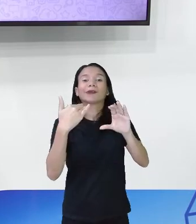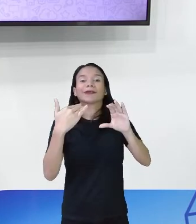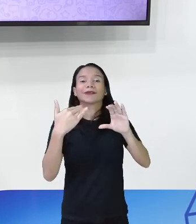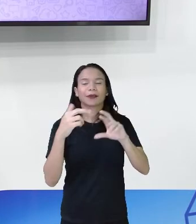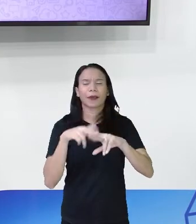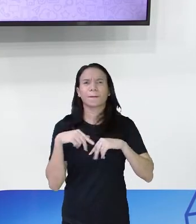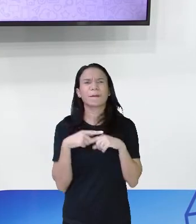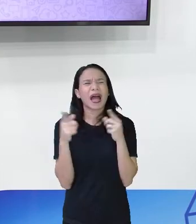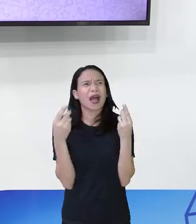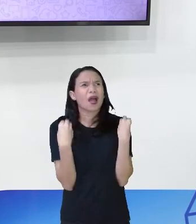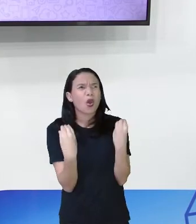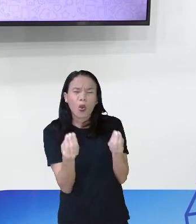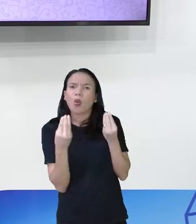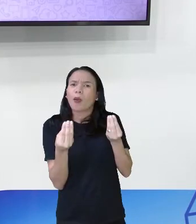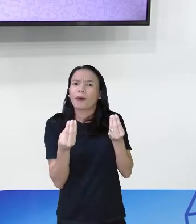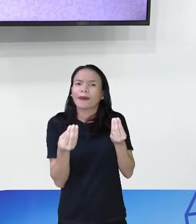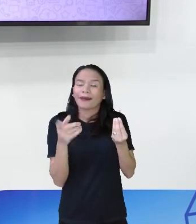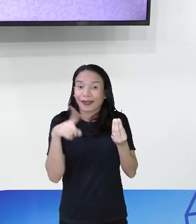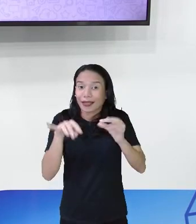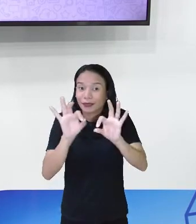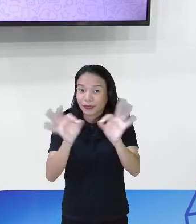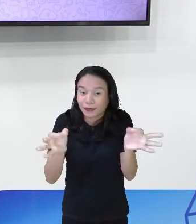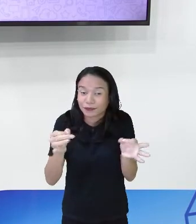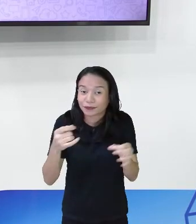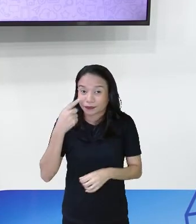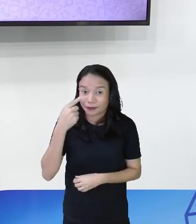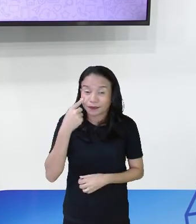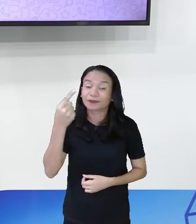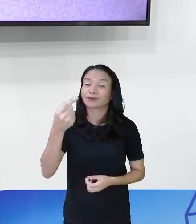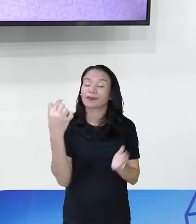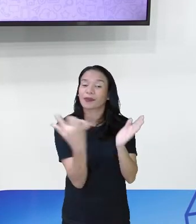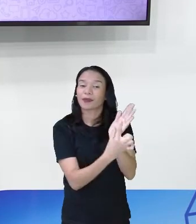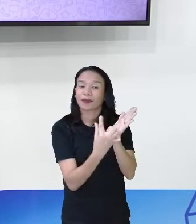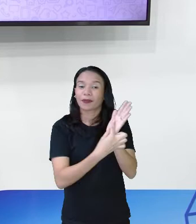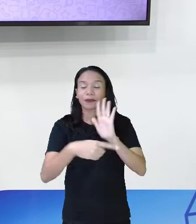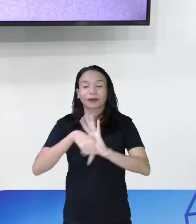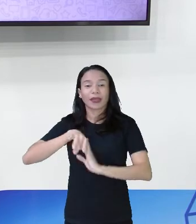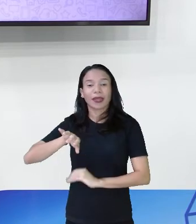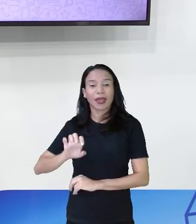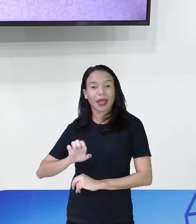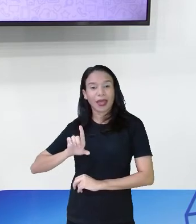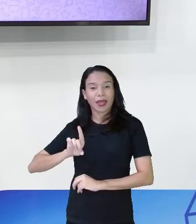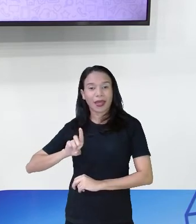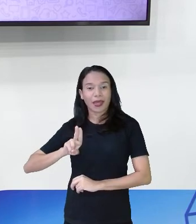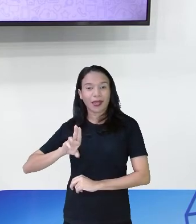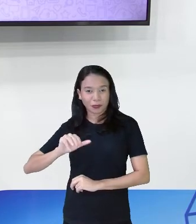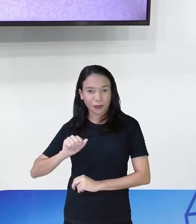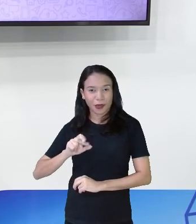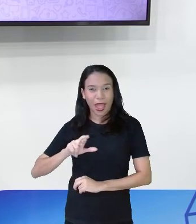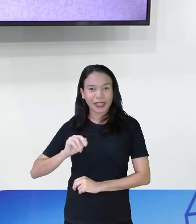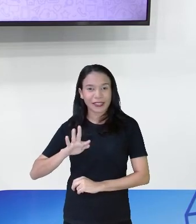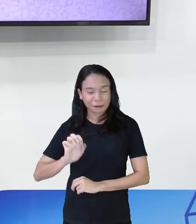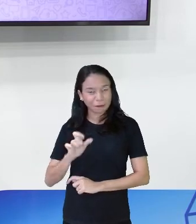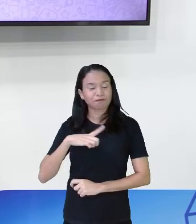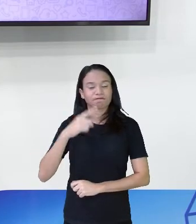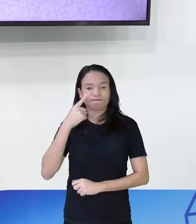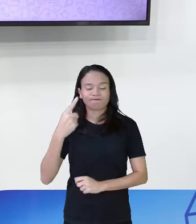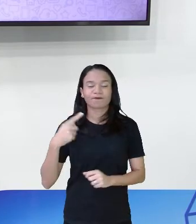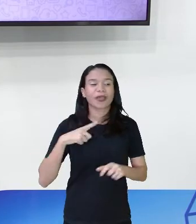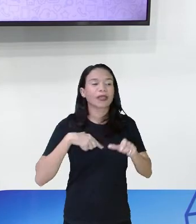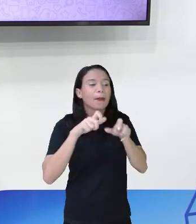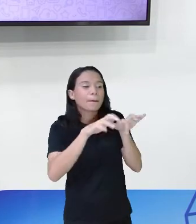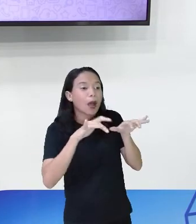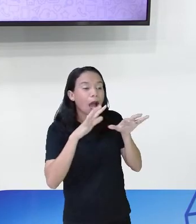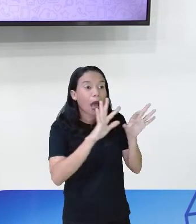eu posso fazer isso? Muito simples. Você vai baixar o aplicativo do Educa Recife, vai entrar lá no chat,